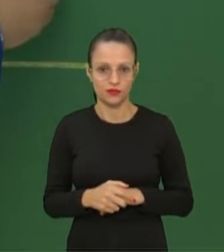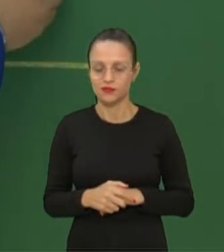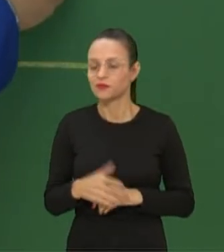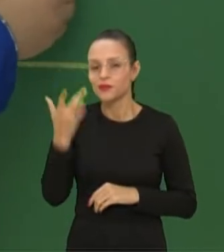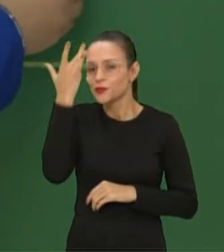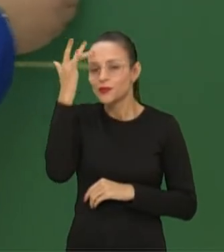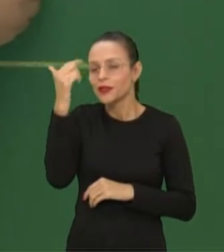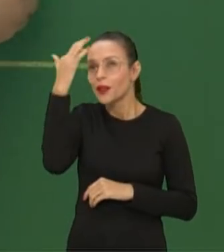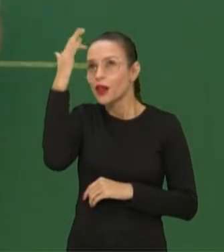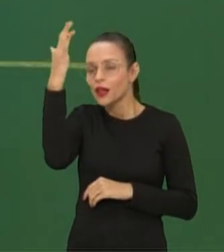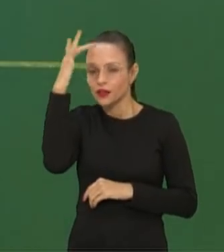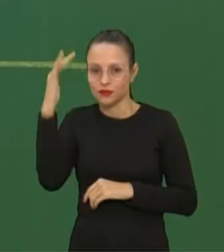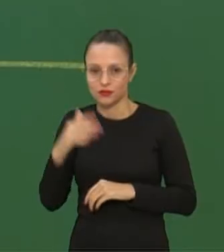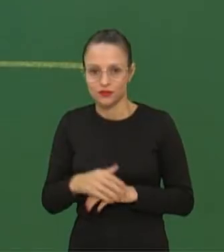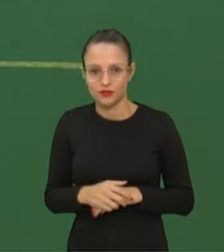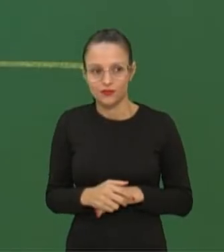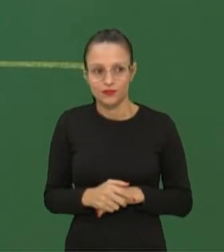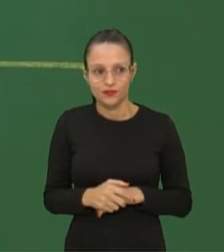sei, coisas da minha cabeça.